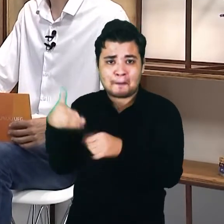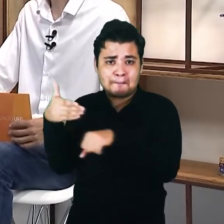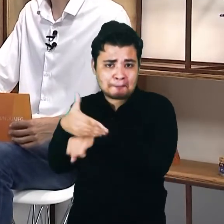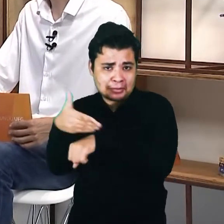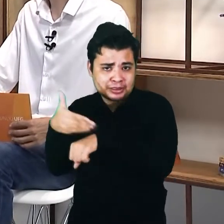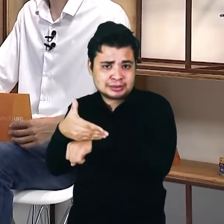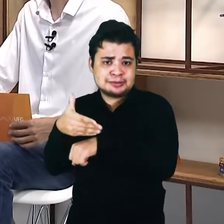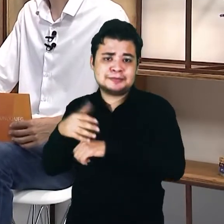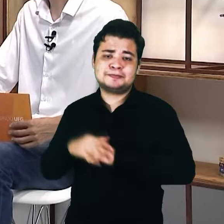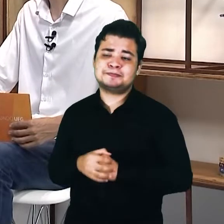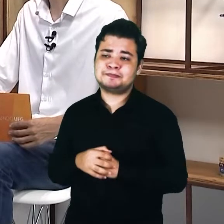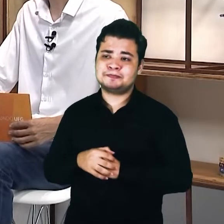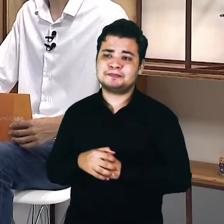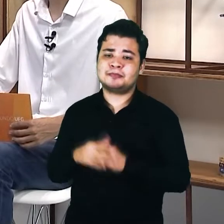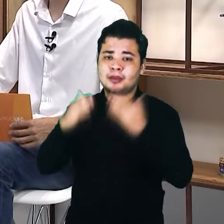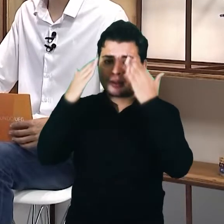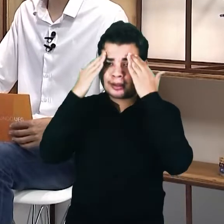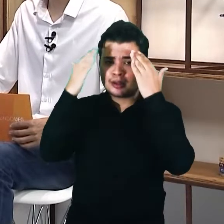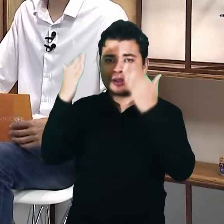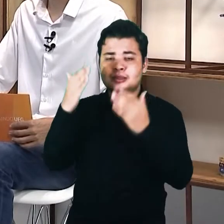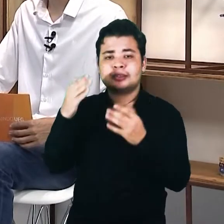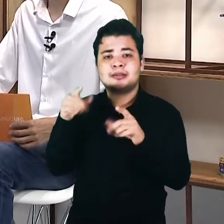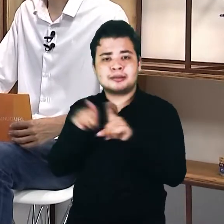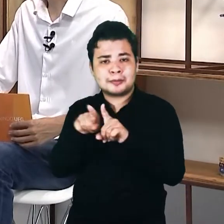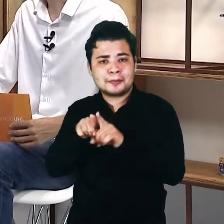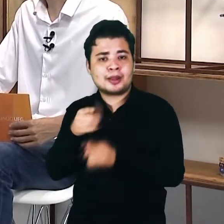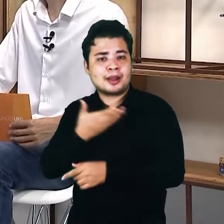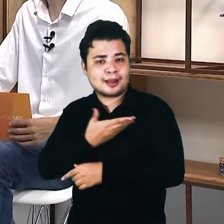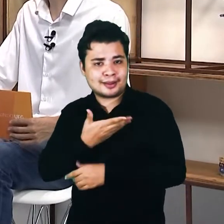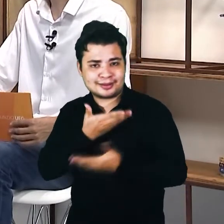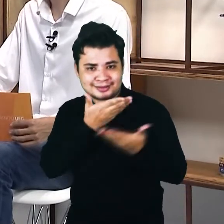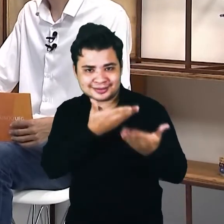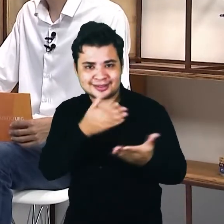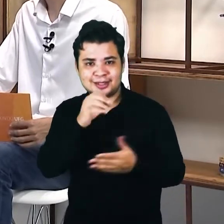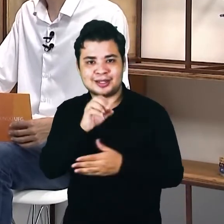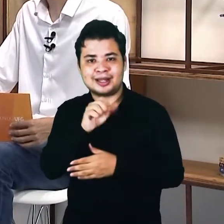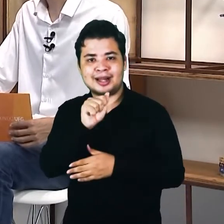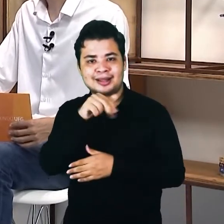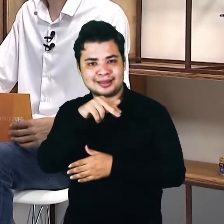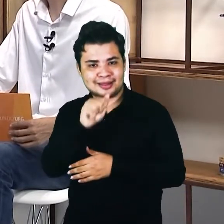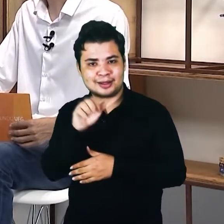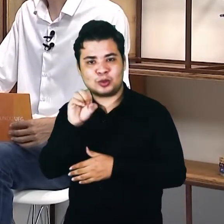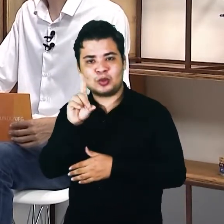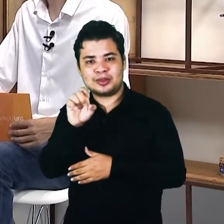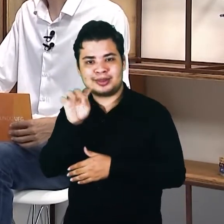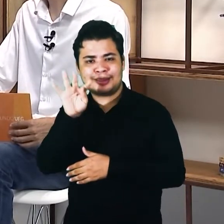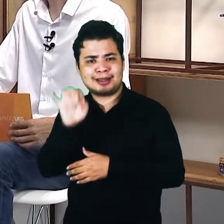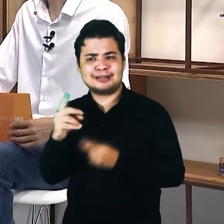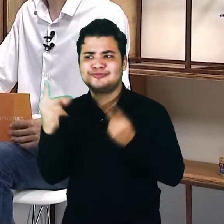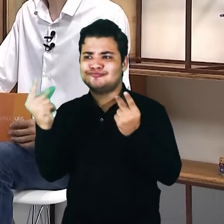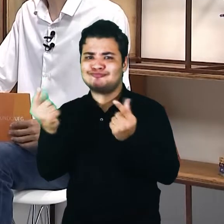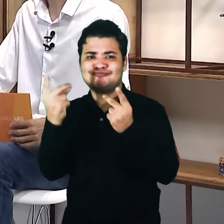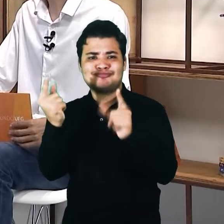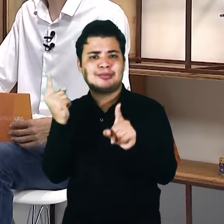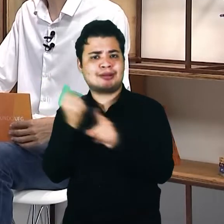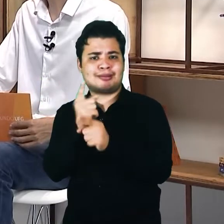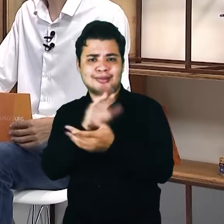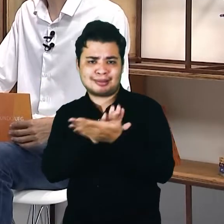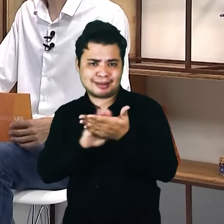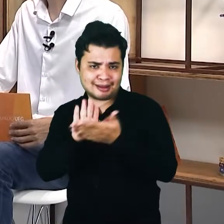vocês. Agradecer a presença aí da minha amiga aí, a Onodete, né? Fazia tempo que eu não a